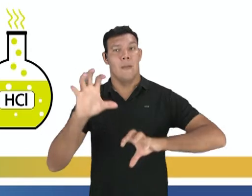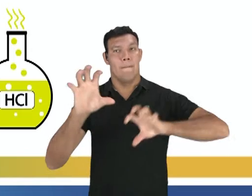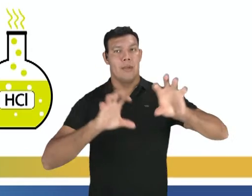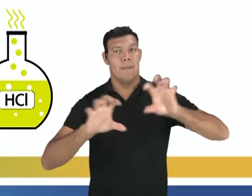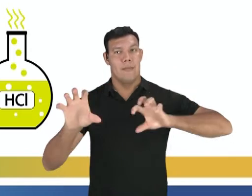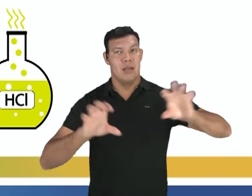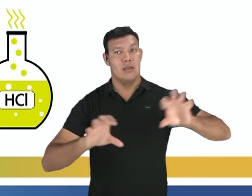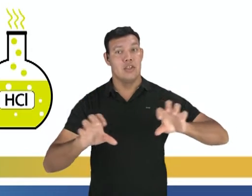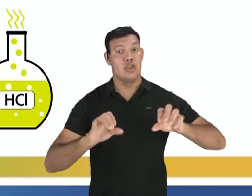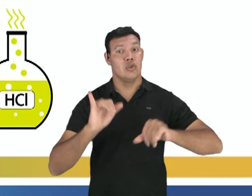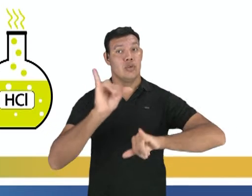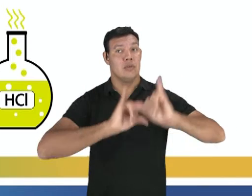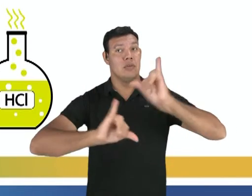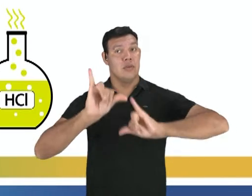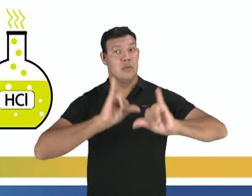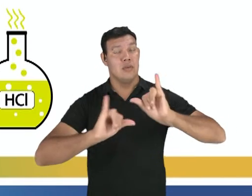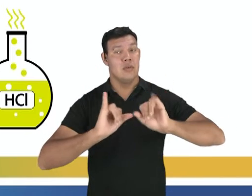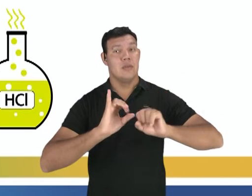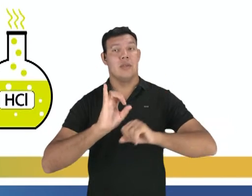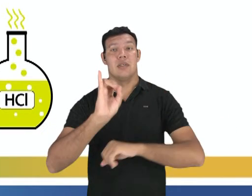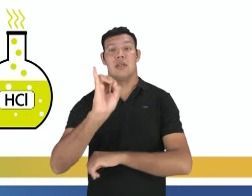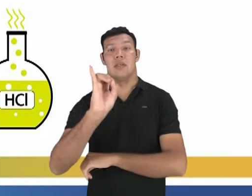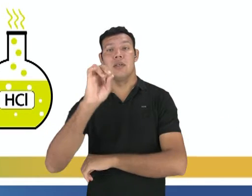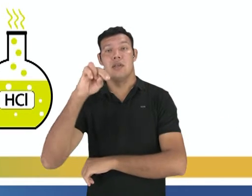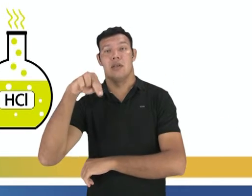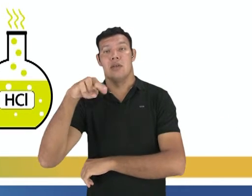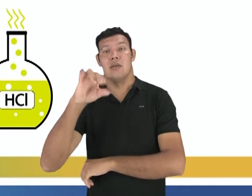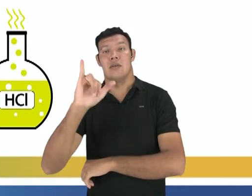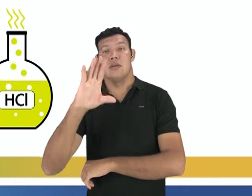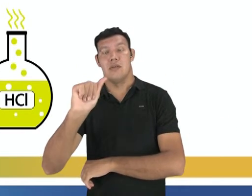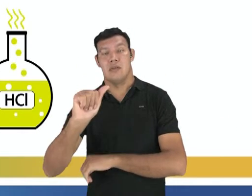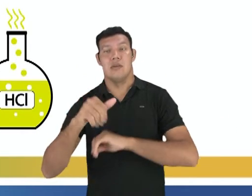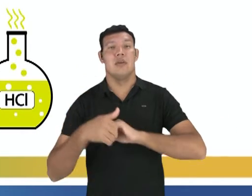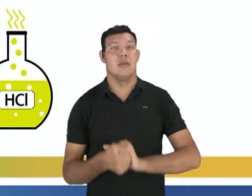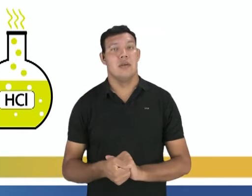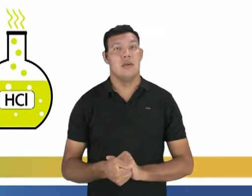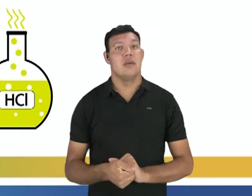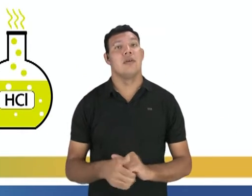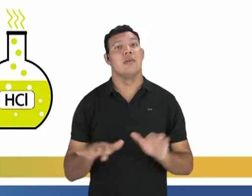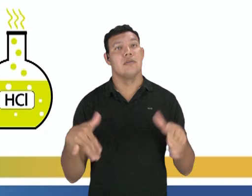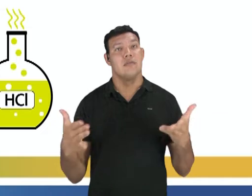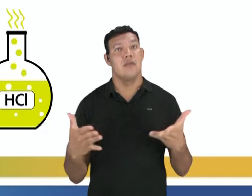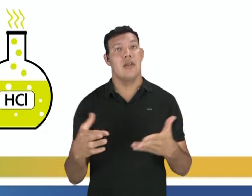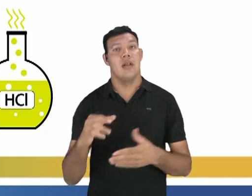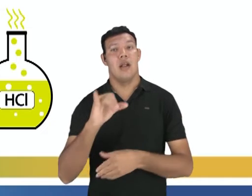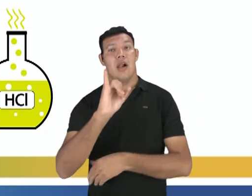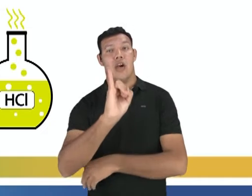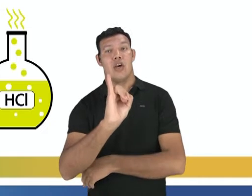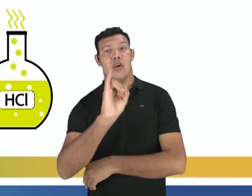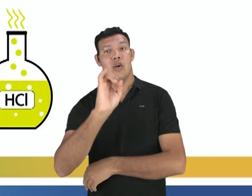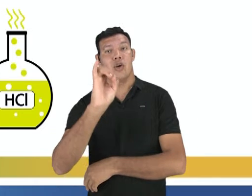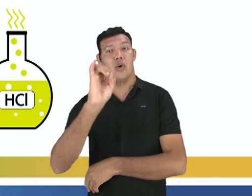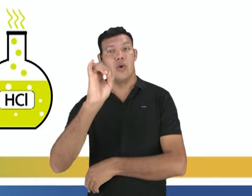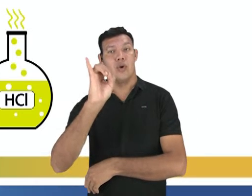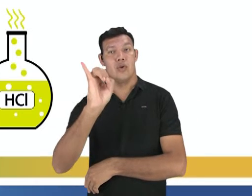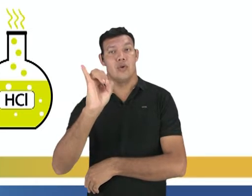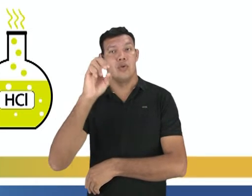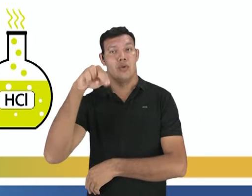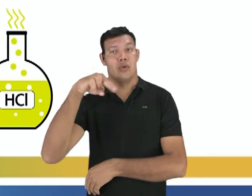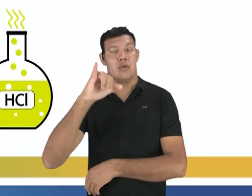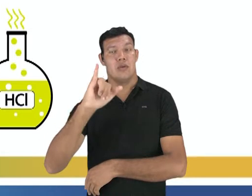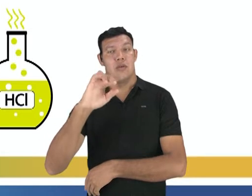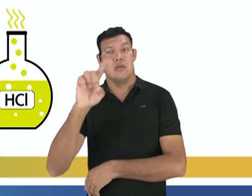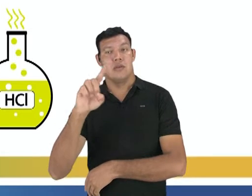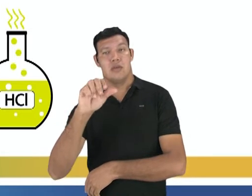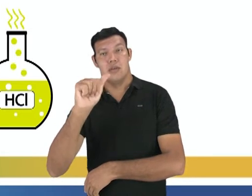dissociação, a gente falava de substâncias iônicas, no caso de ionização, substância molecular. Entra em contato